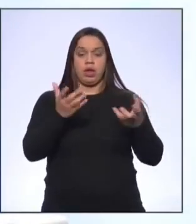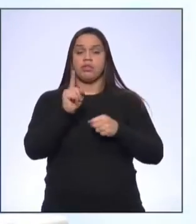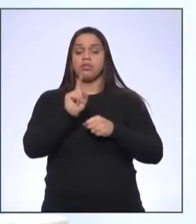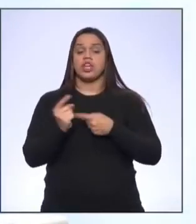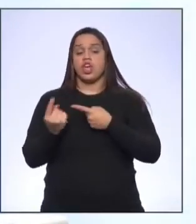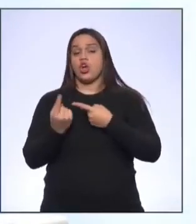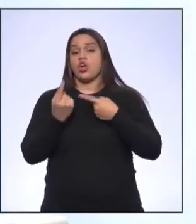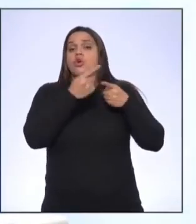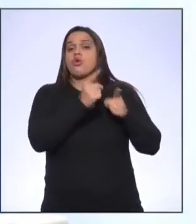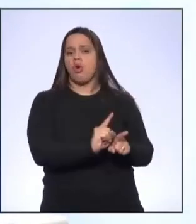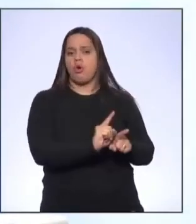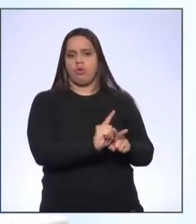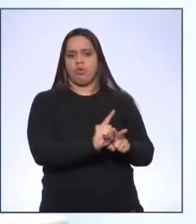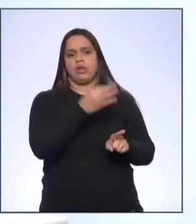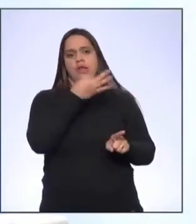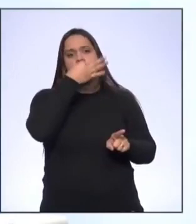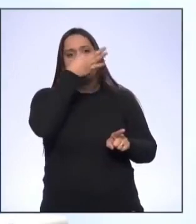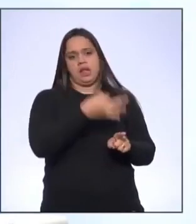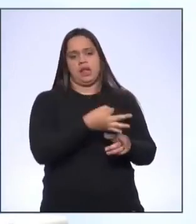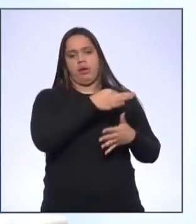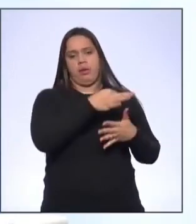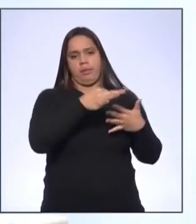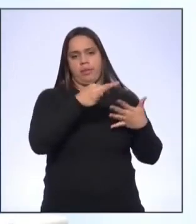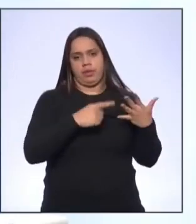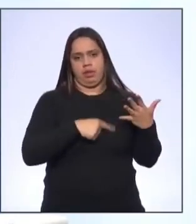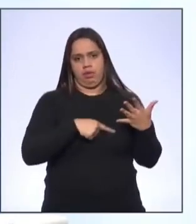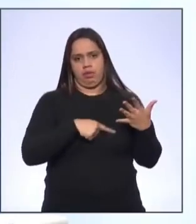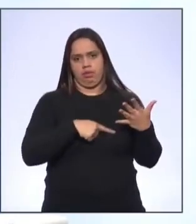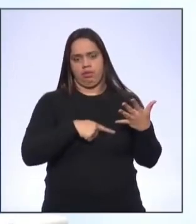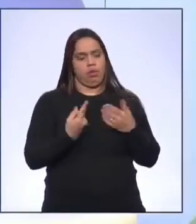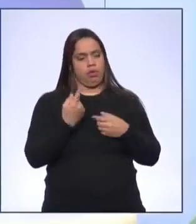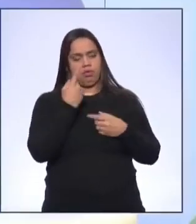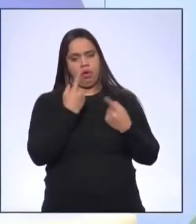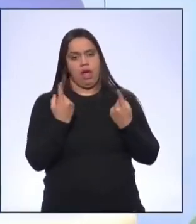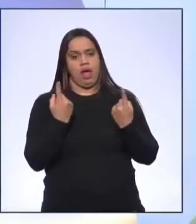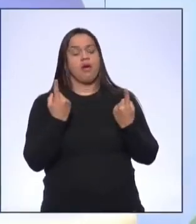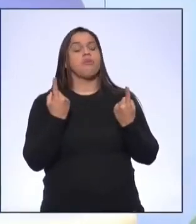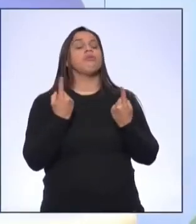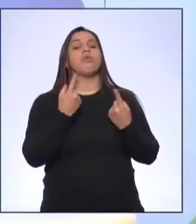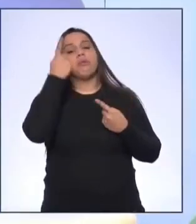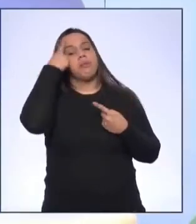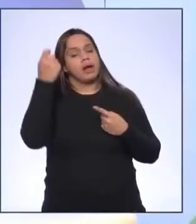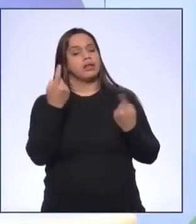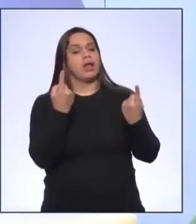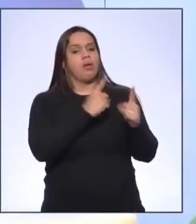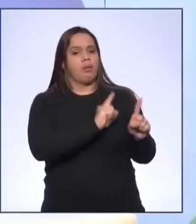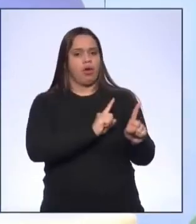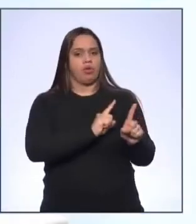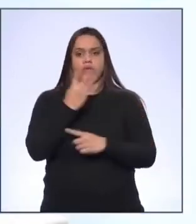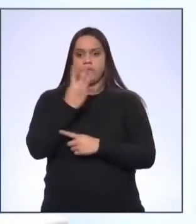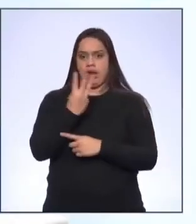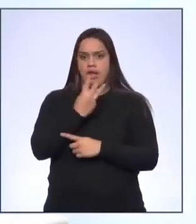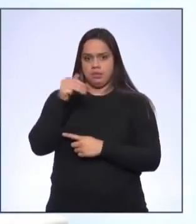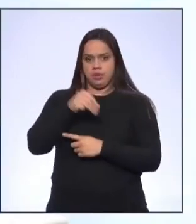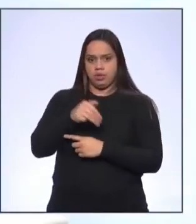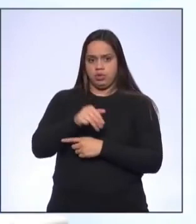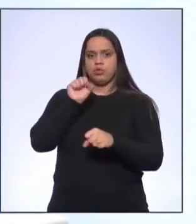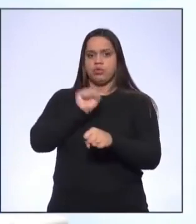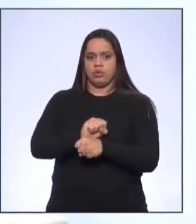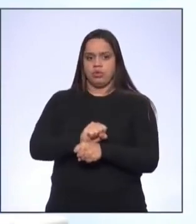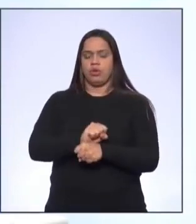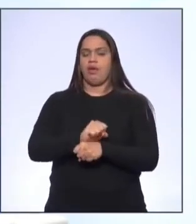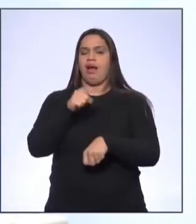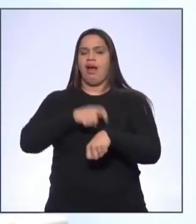opusesse a esta ideia, colocasse uma ideia oposta a esta. Muito bom, professor. Então, 3 minutos? É verdade. A aula